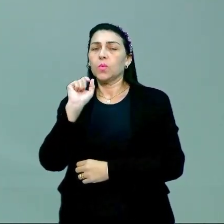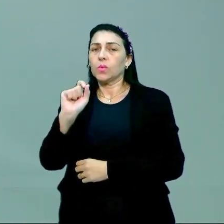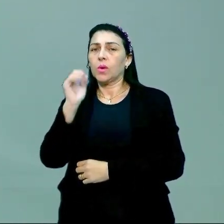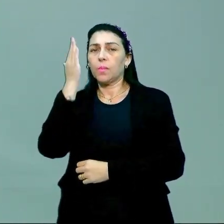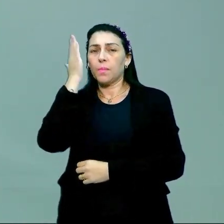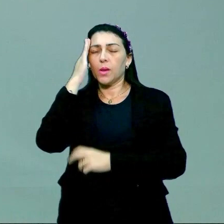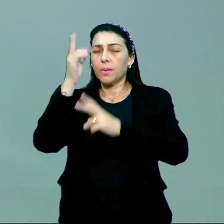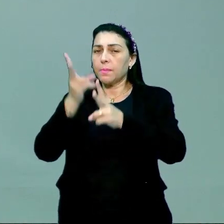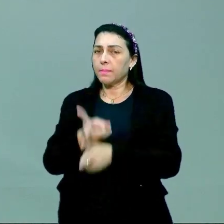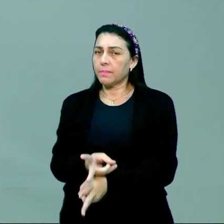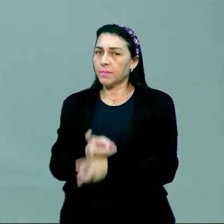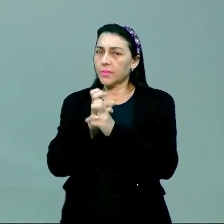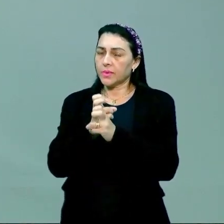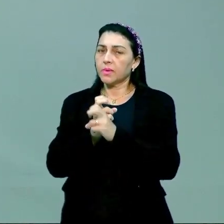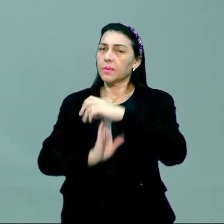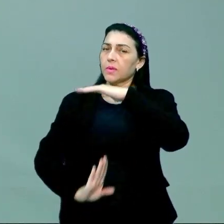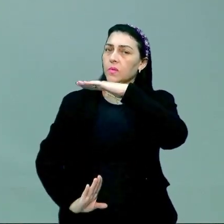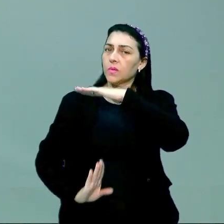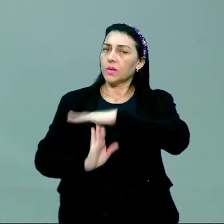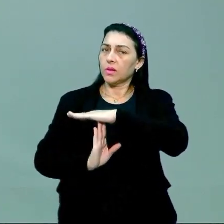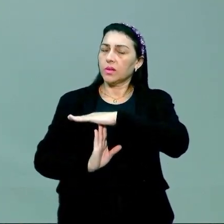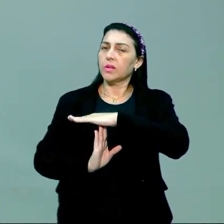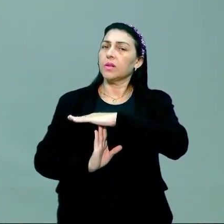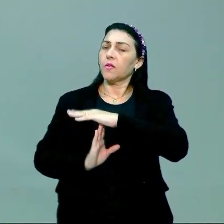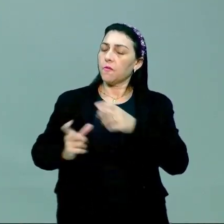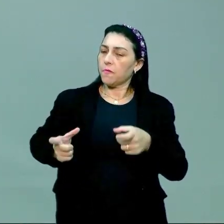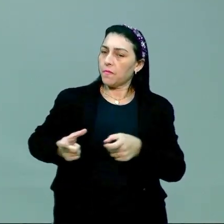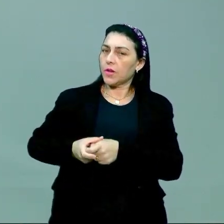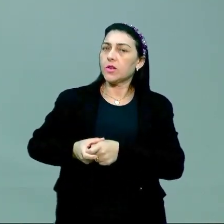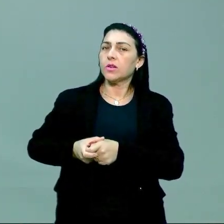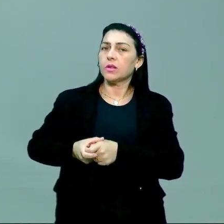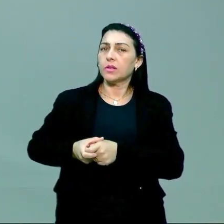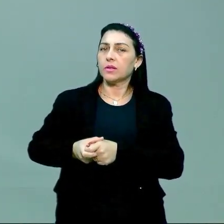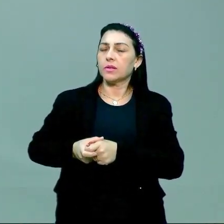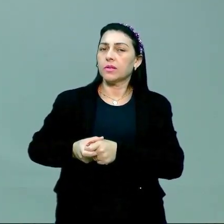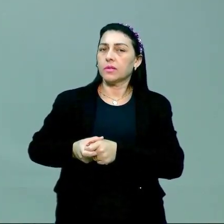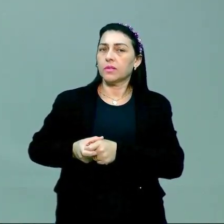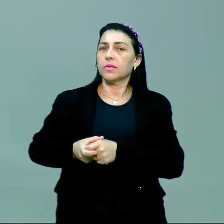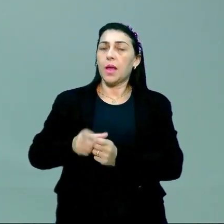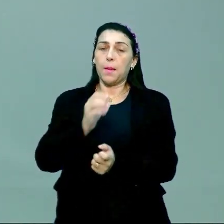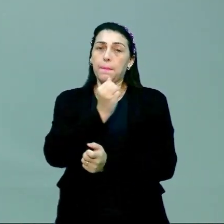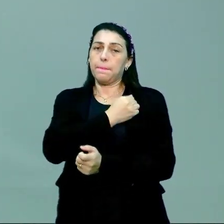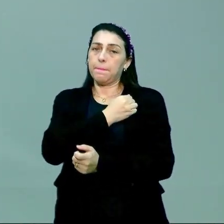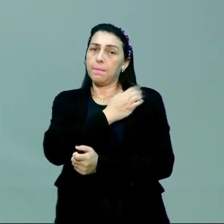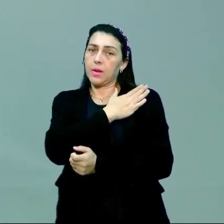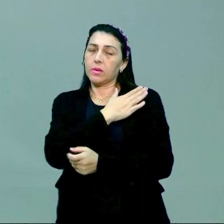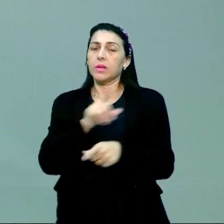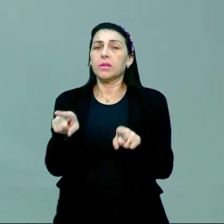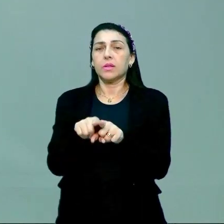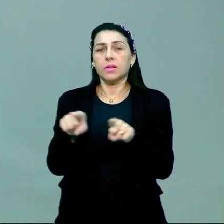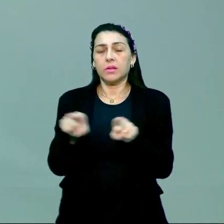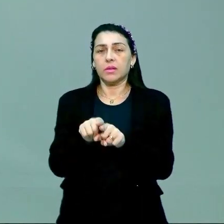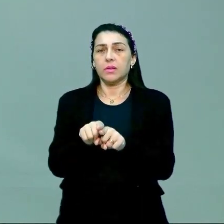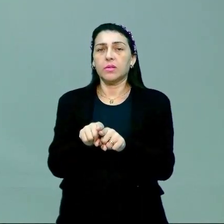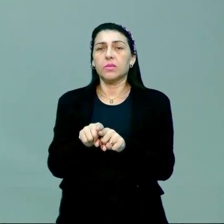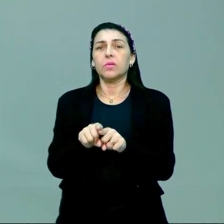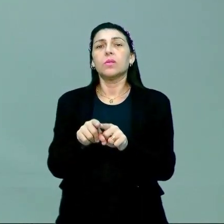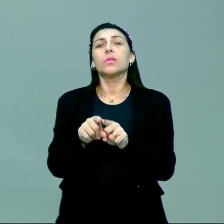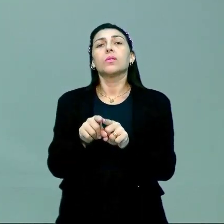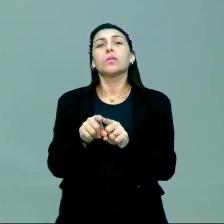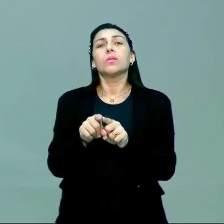uma percepção limitada, restrita e preconceituosa a respeito dos